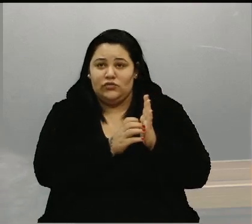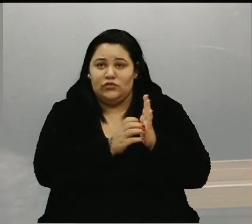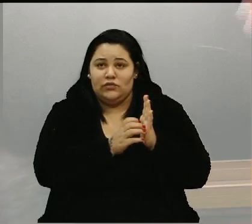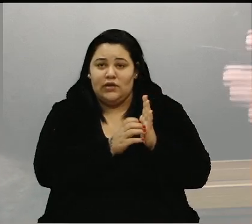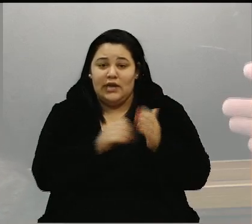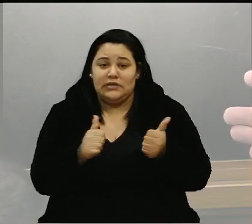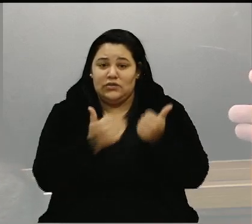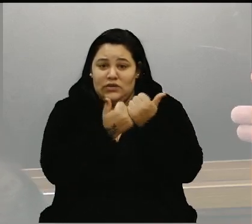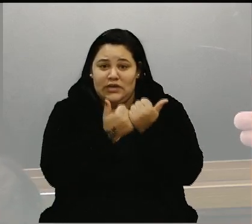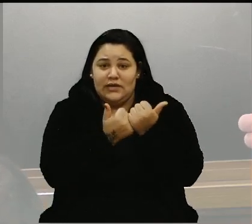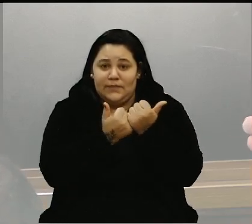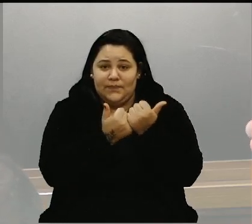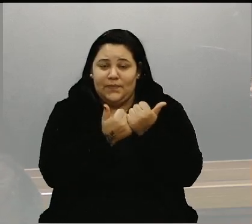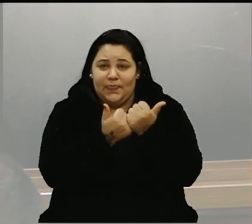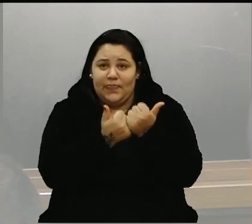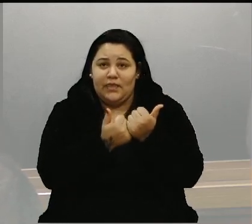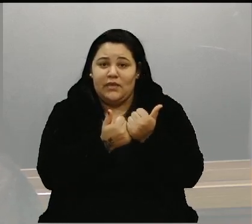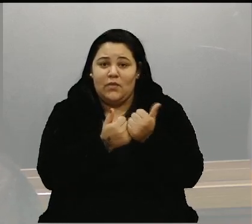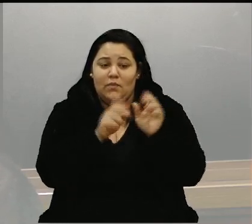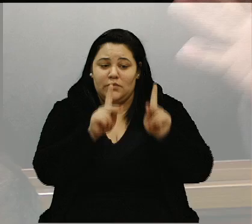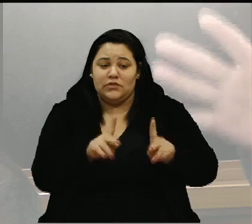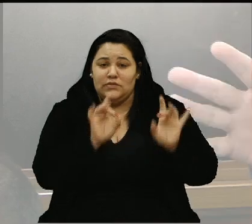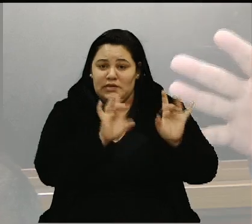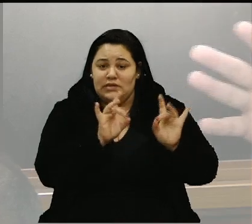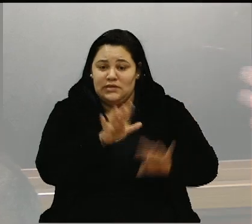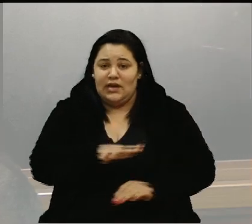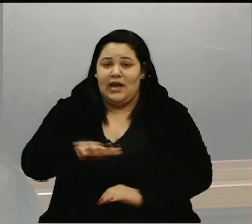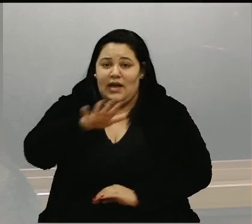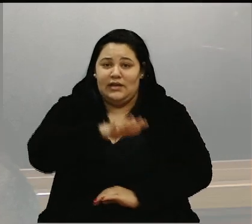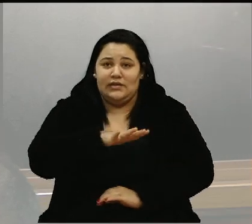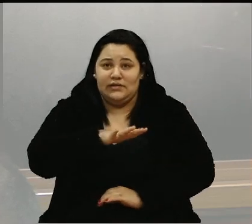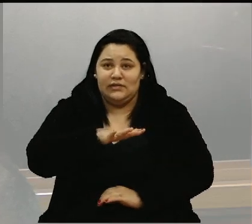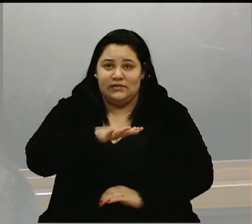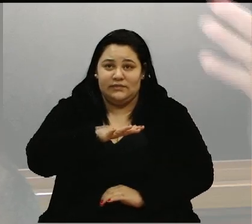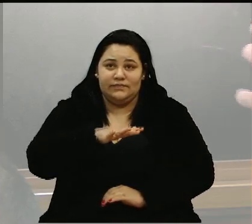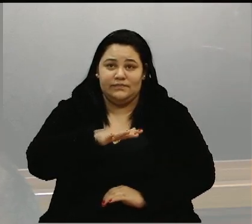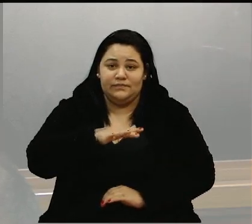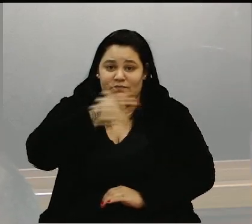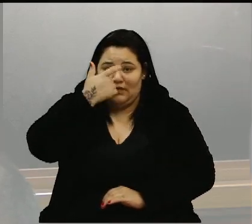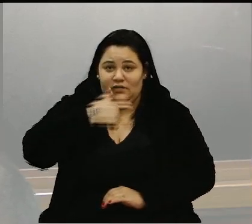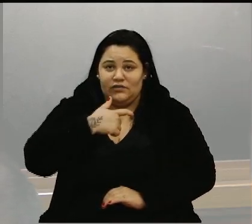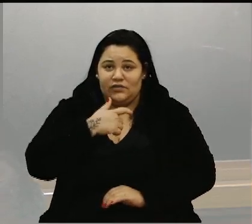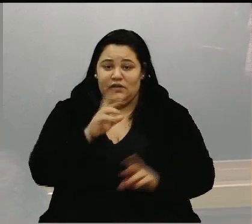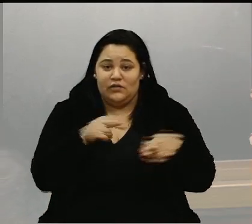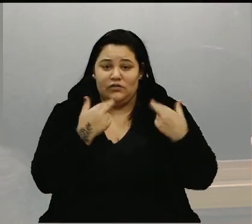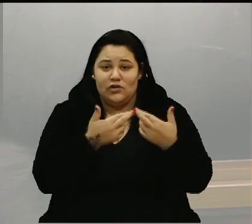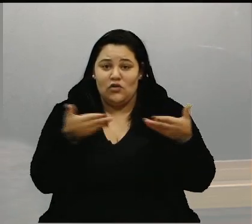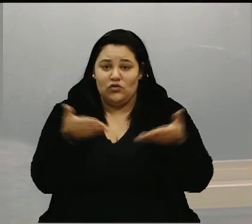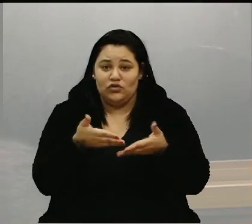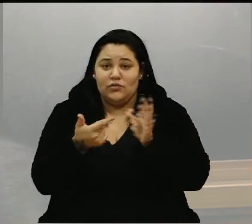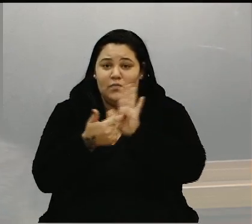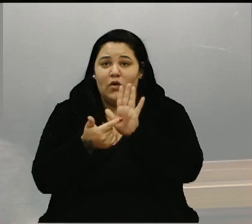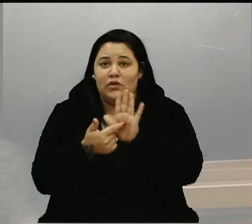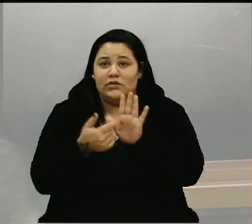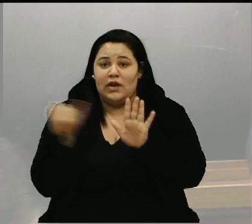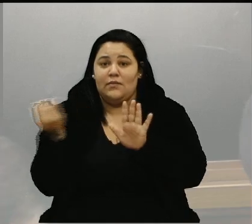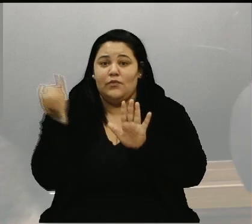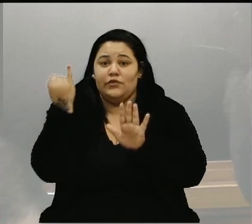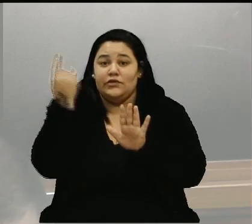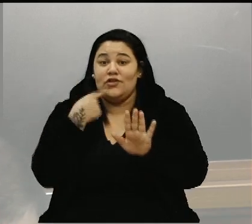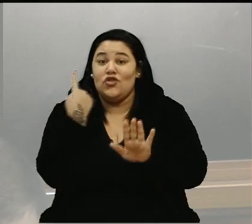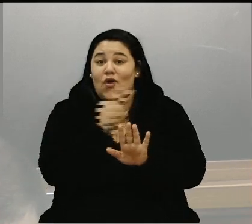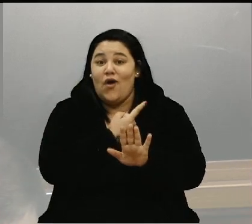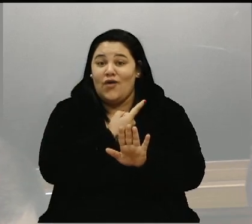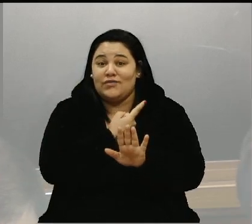pessoas especialistas nessa área. Acho que a sessão de hoje mostra a importância de nós nos